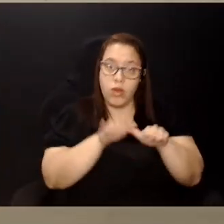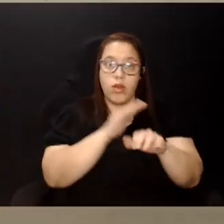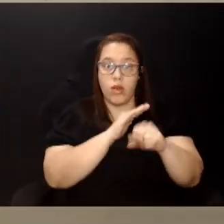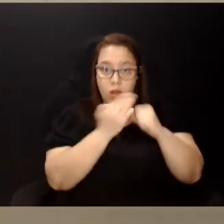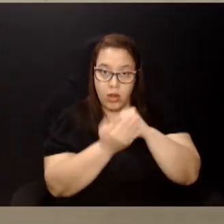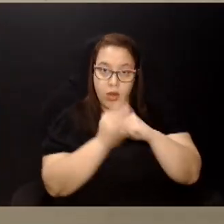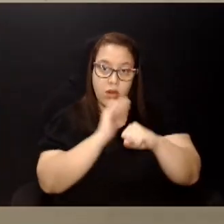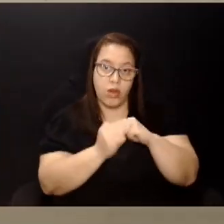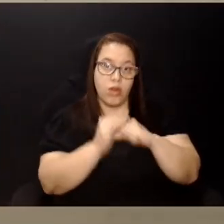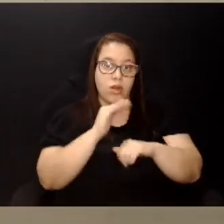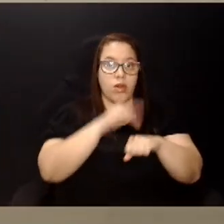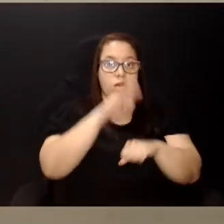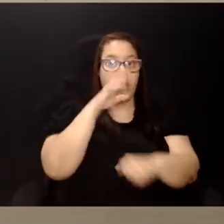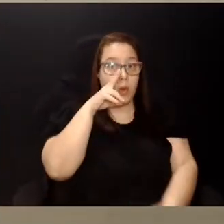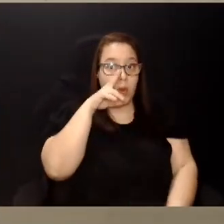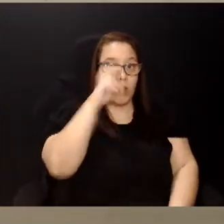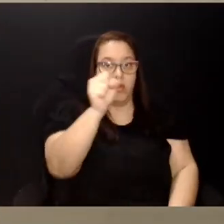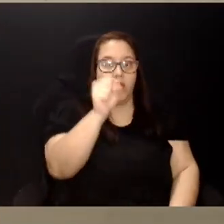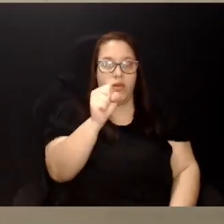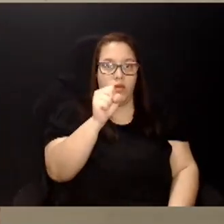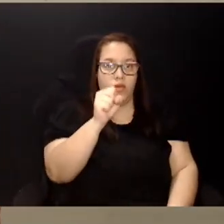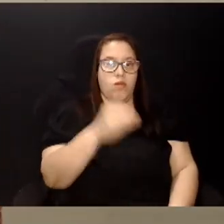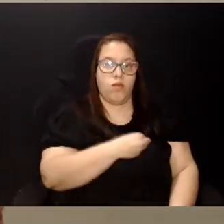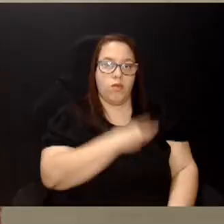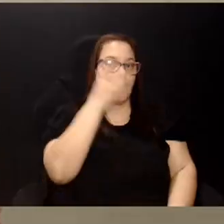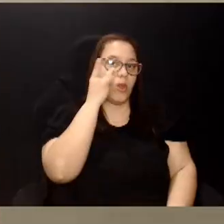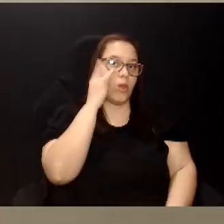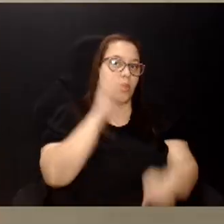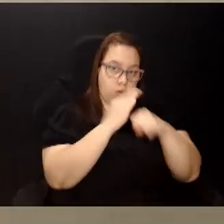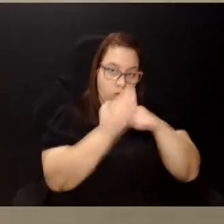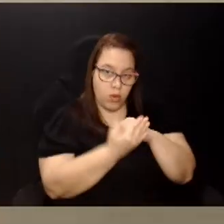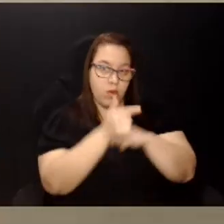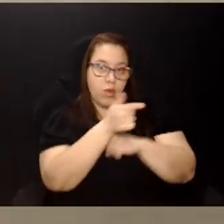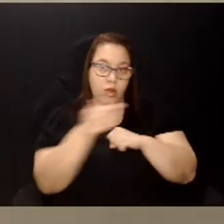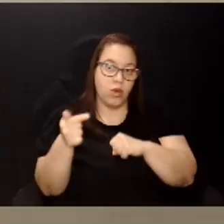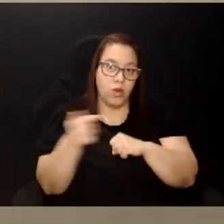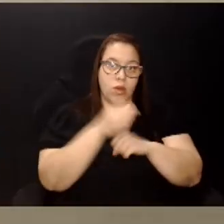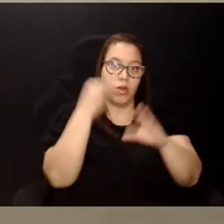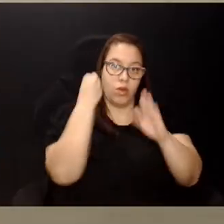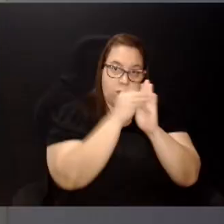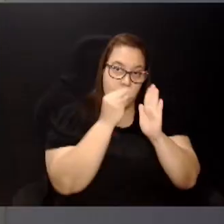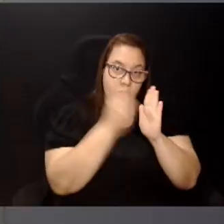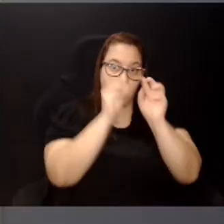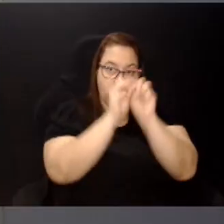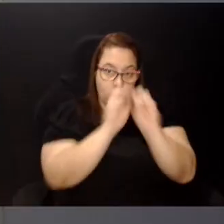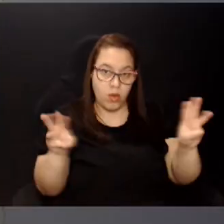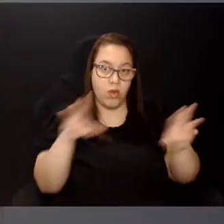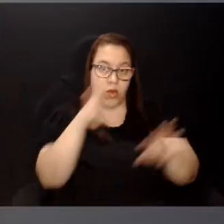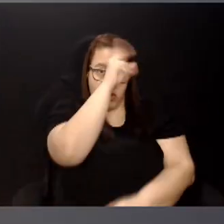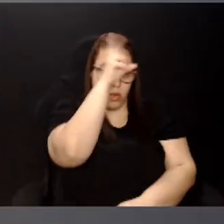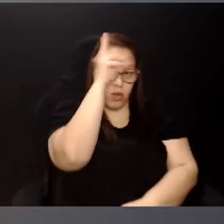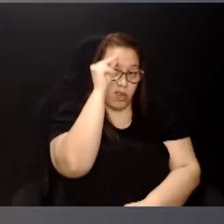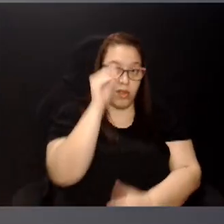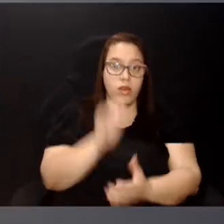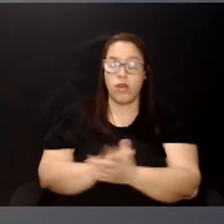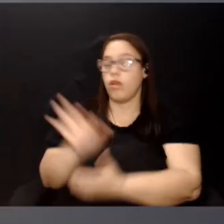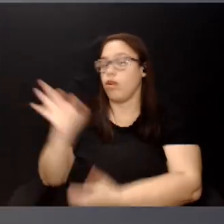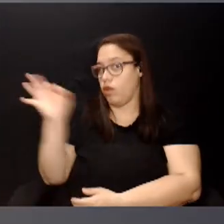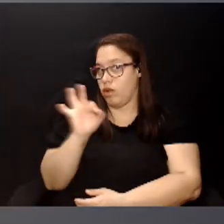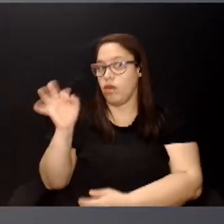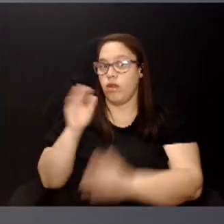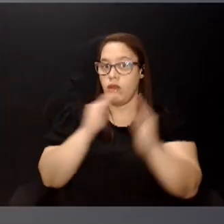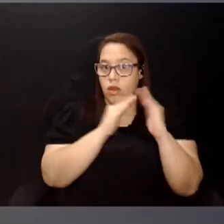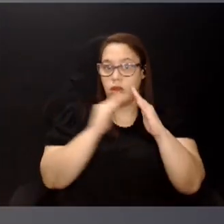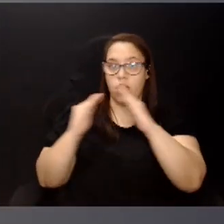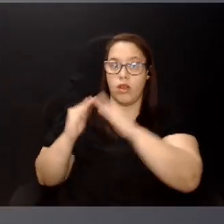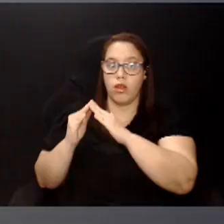ações mais intensas vão estar presentes nesse bairro, que semanalmente é postado também no site da Prefeitura. A maioria das casas fica